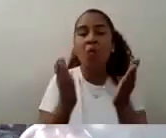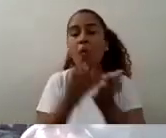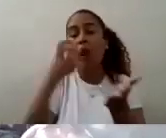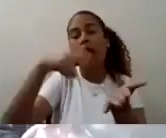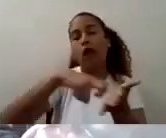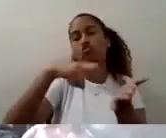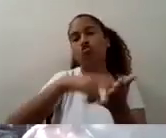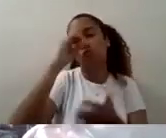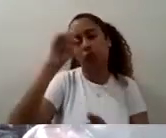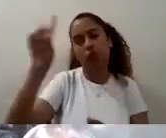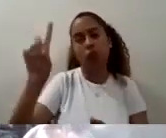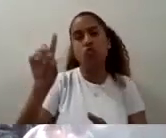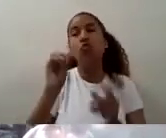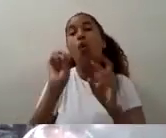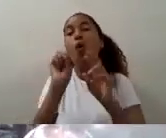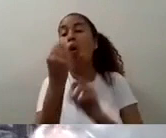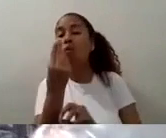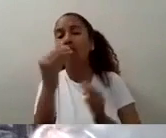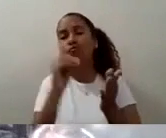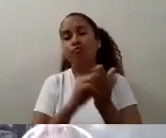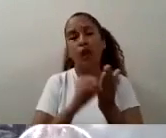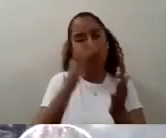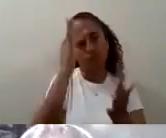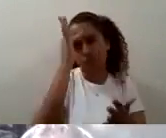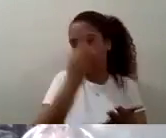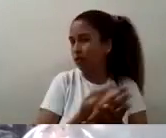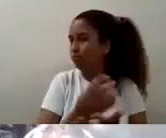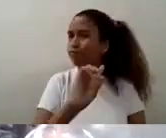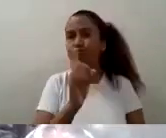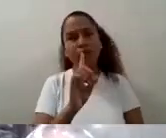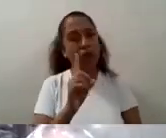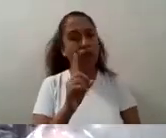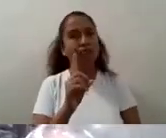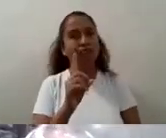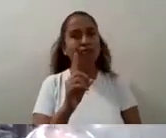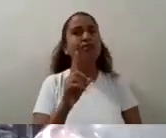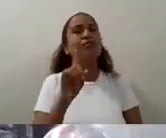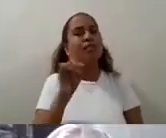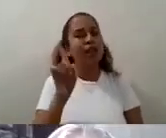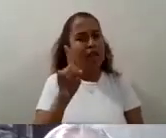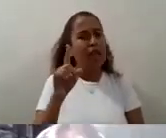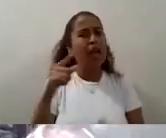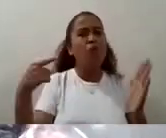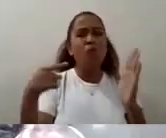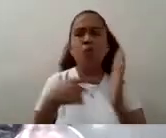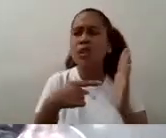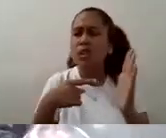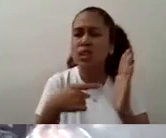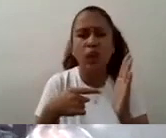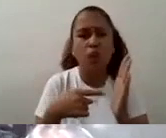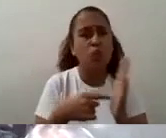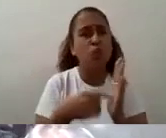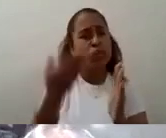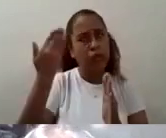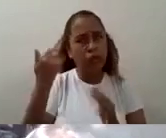fé. Essas teologias da prosperidade, elas são denunciadas ou foram denunciadas